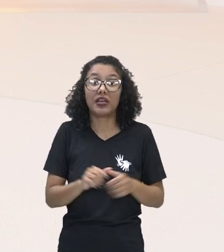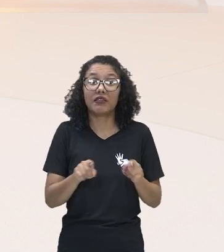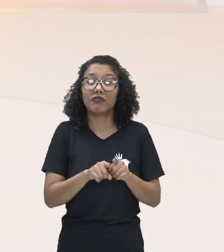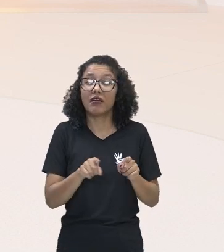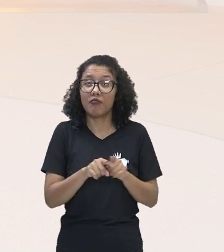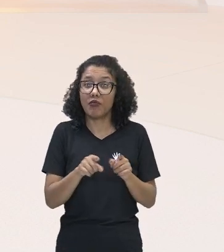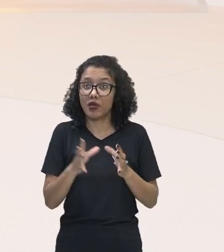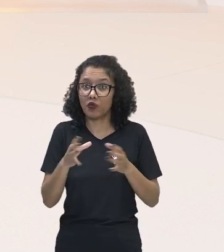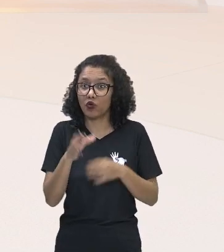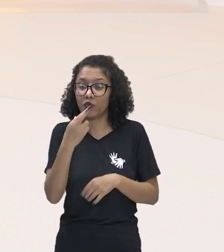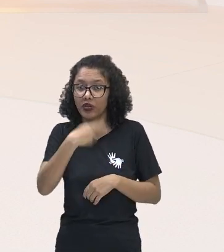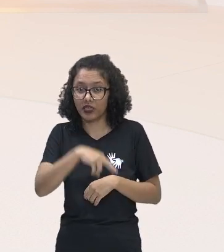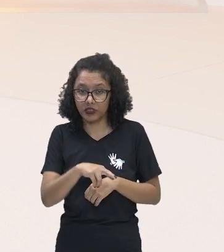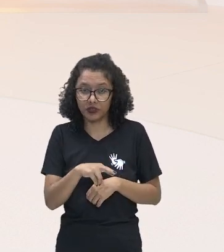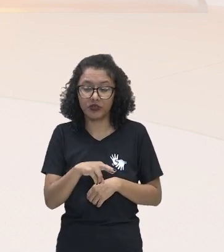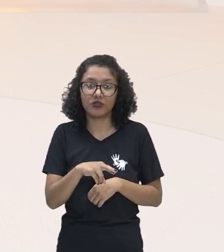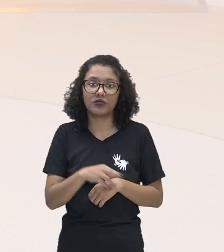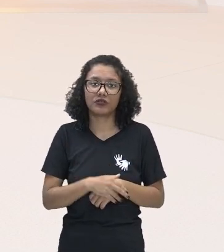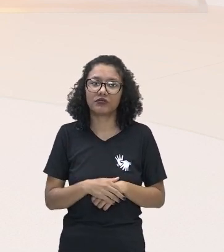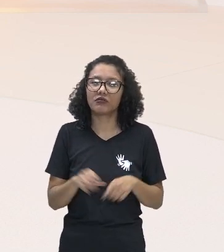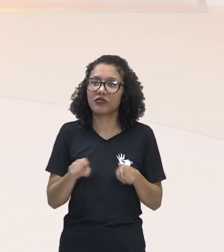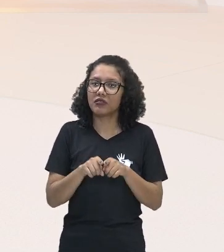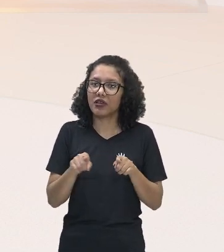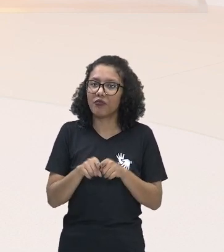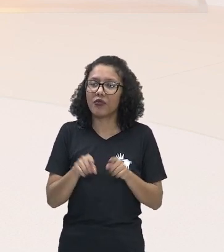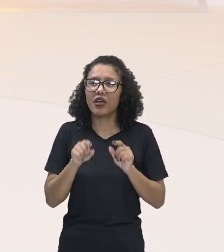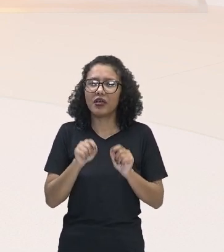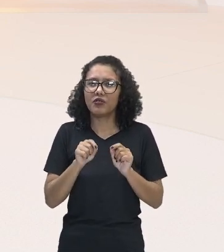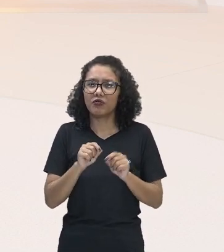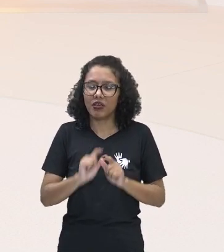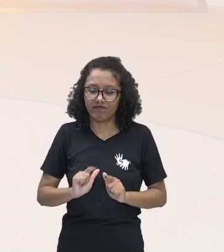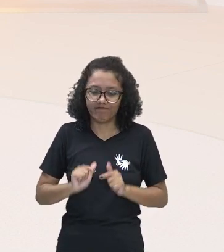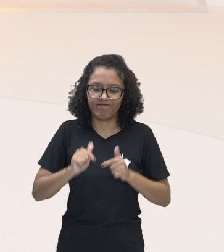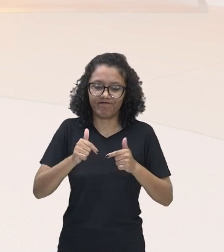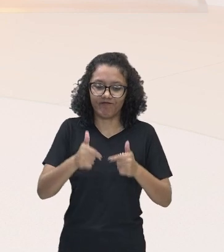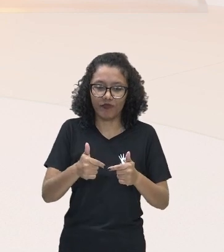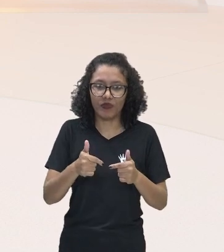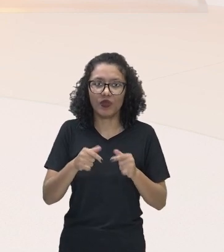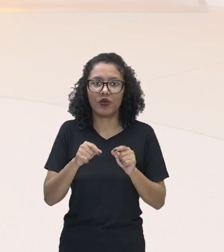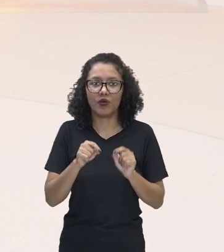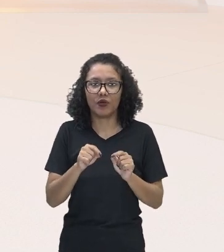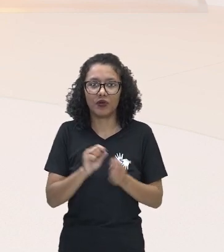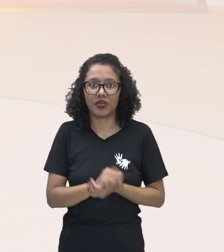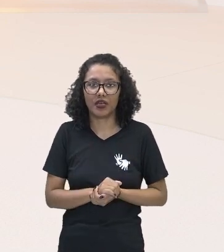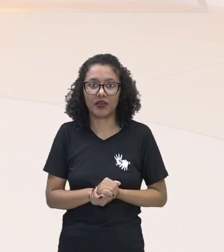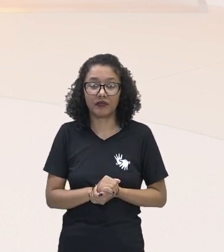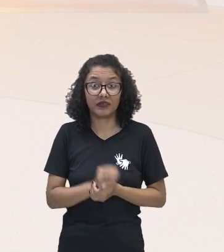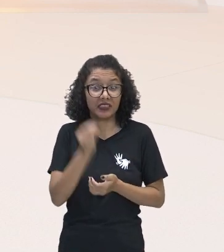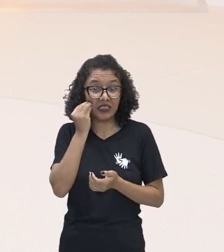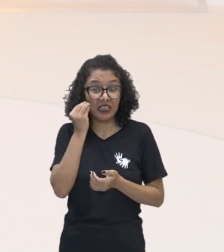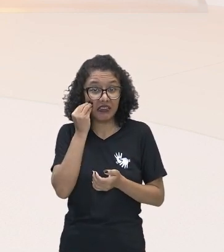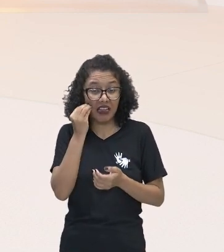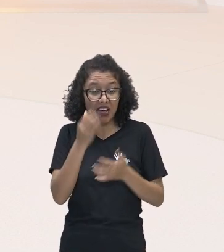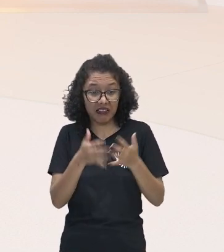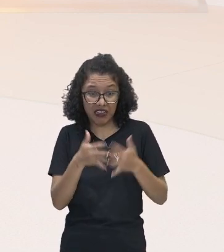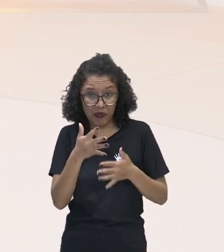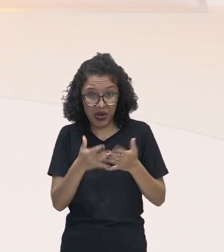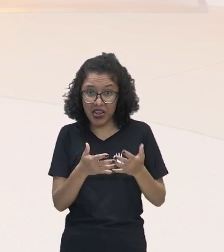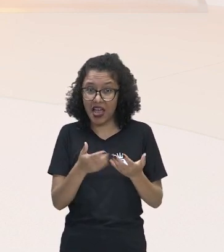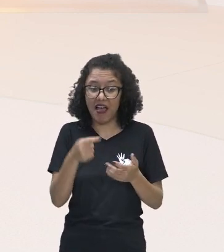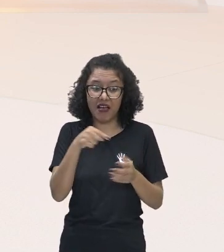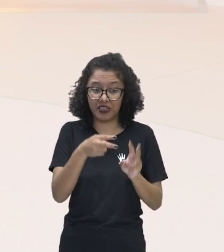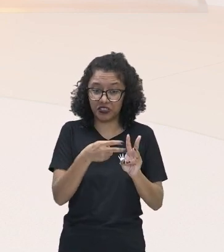também eles trabalhavam no sentido de conter essa mão de obra, essa escravização da mão de obra